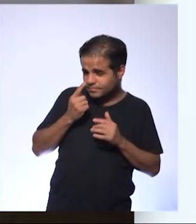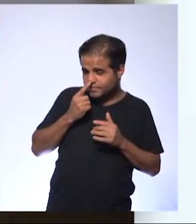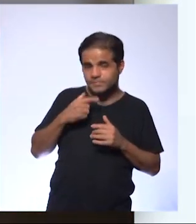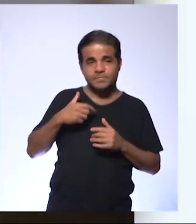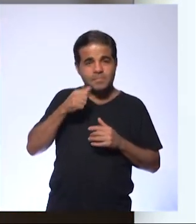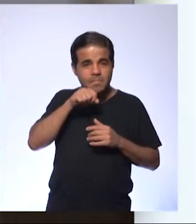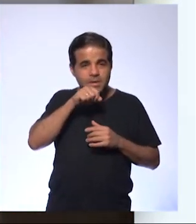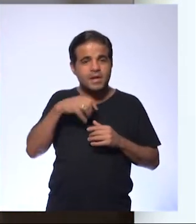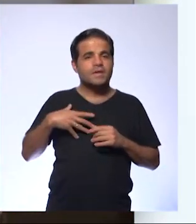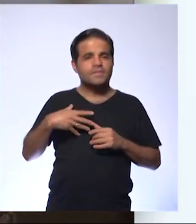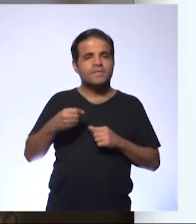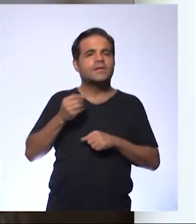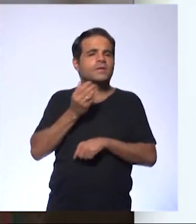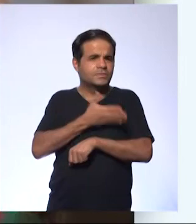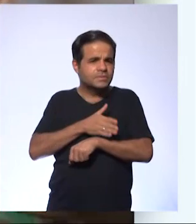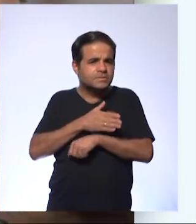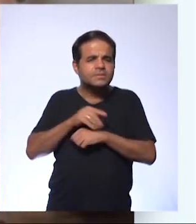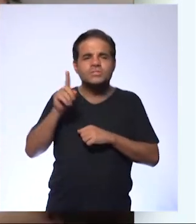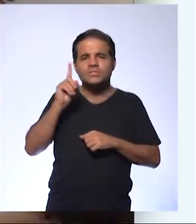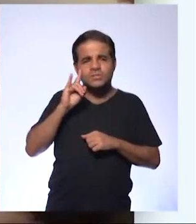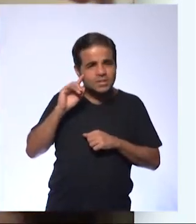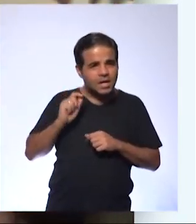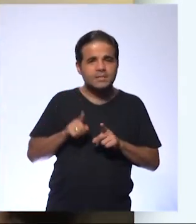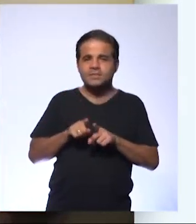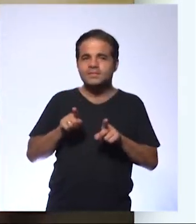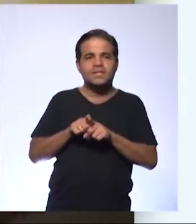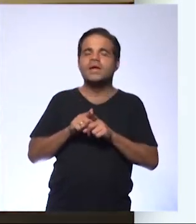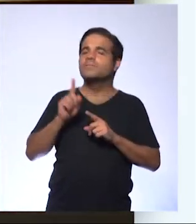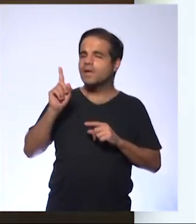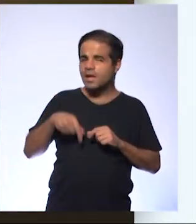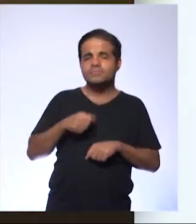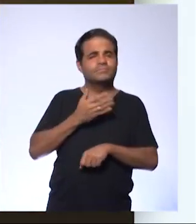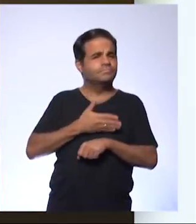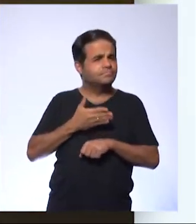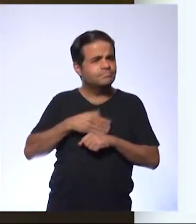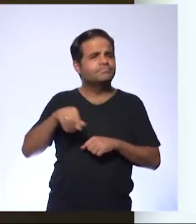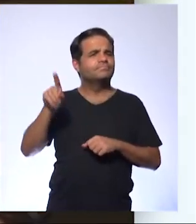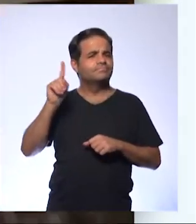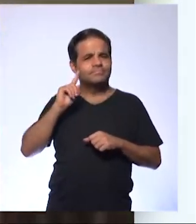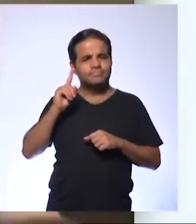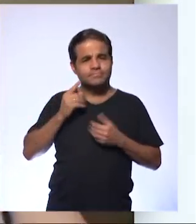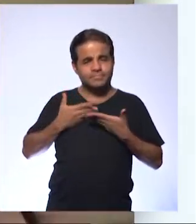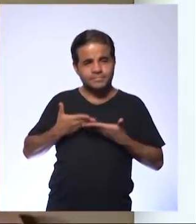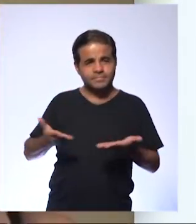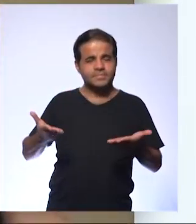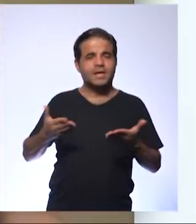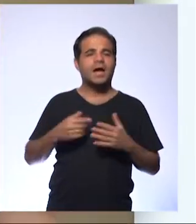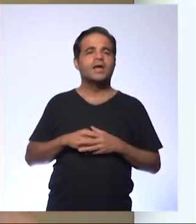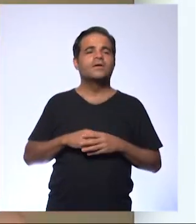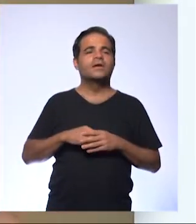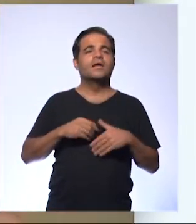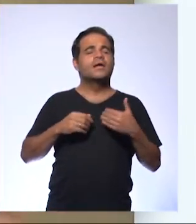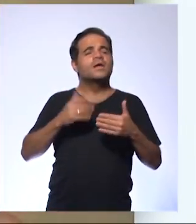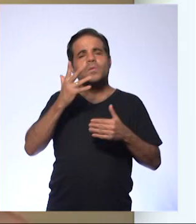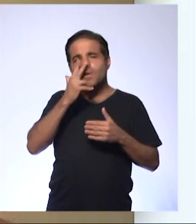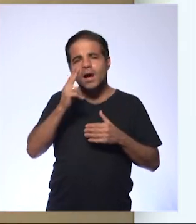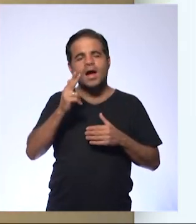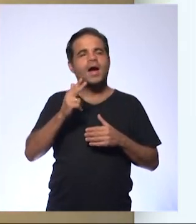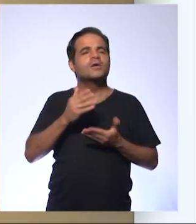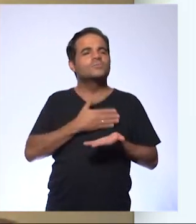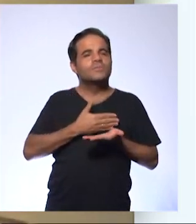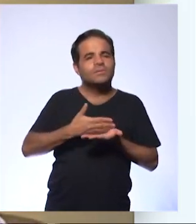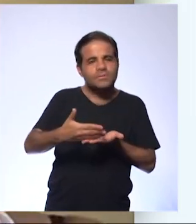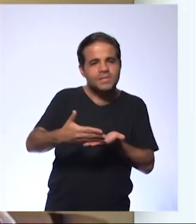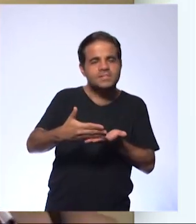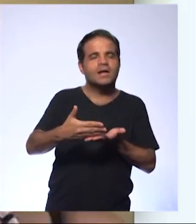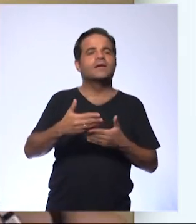filha. É um exercício diário de resiliência? Sim, é um exercício diário de resiliência. Eu acho que, para